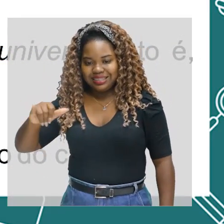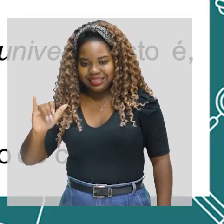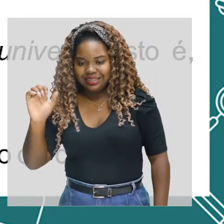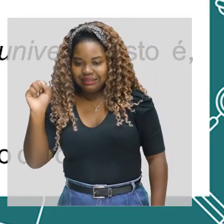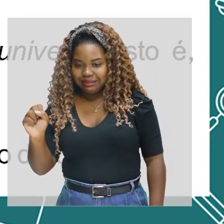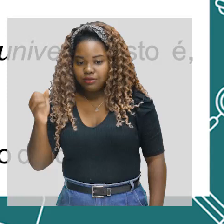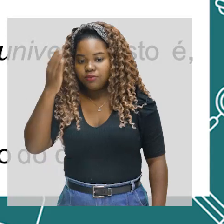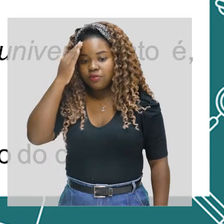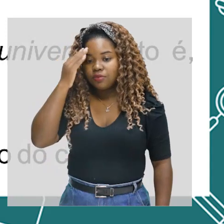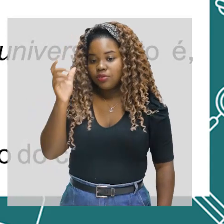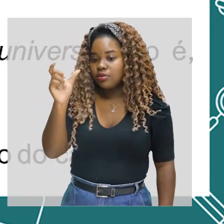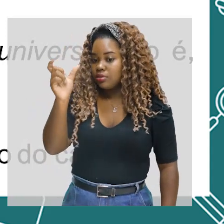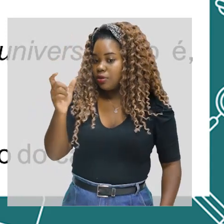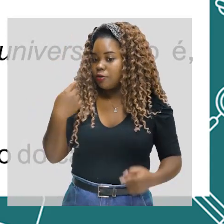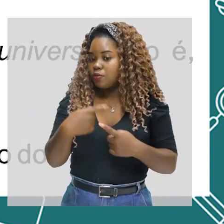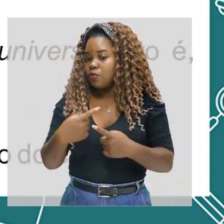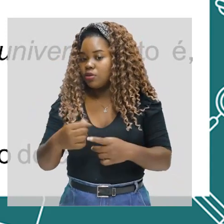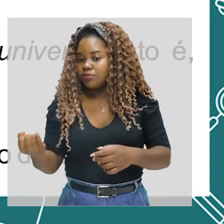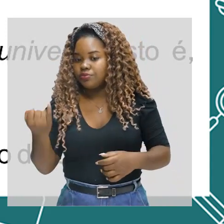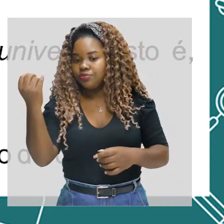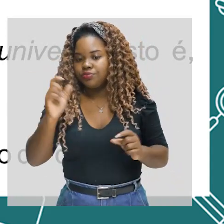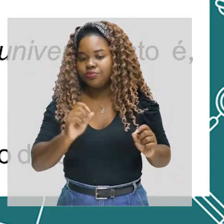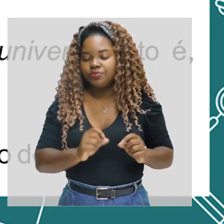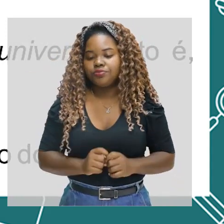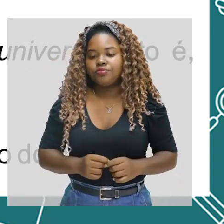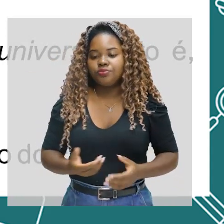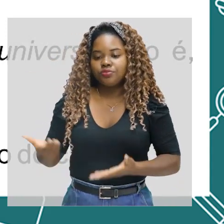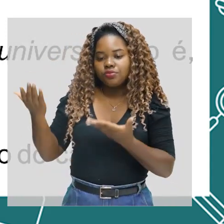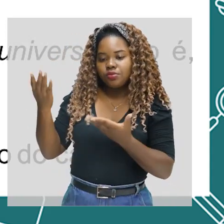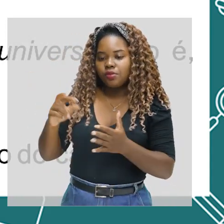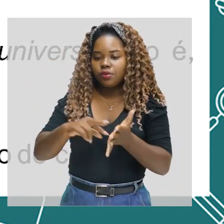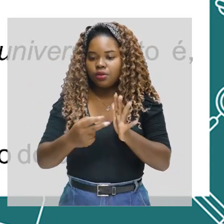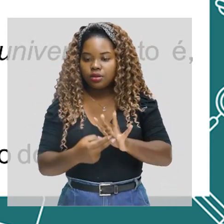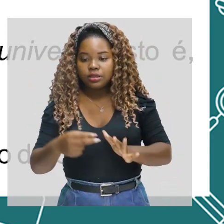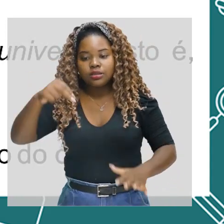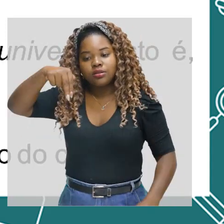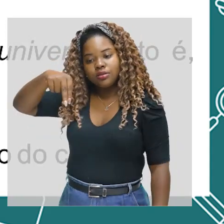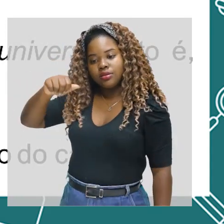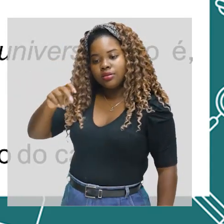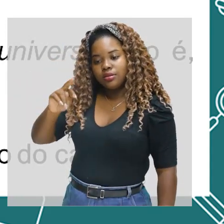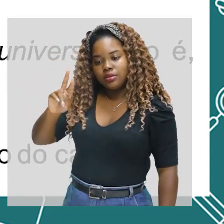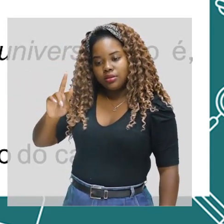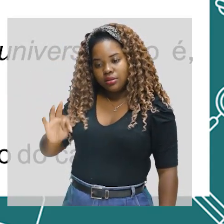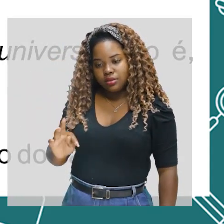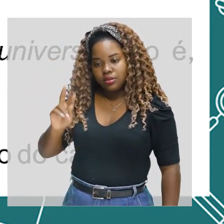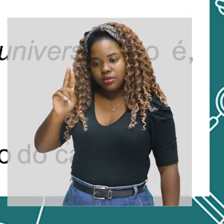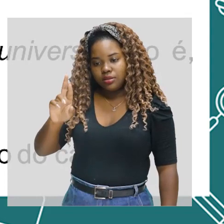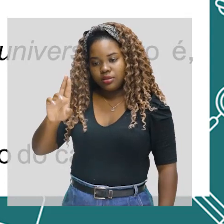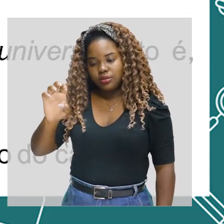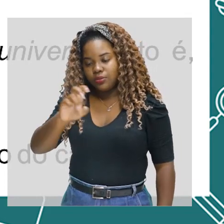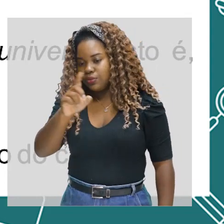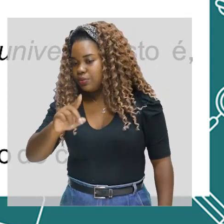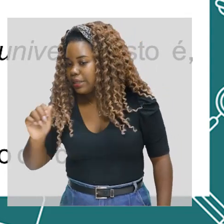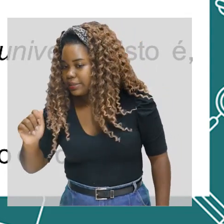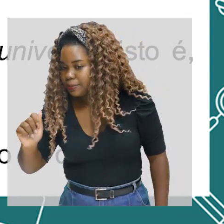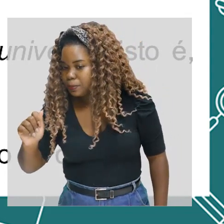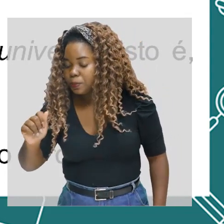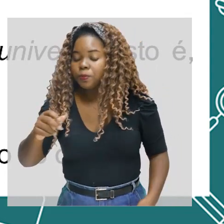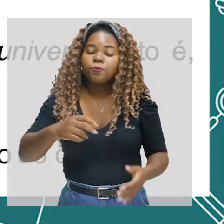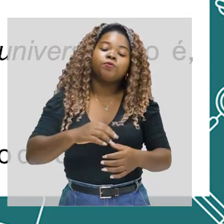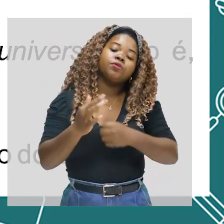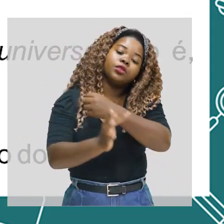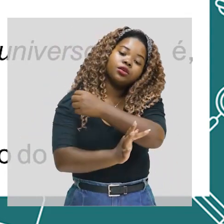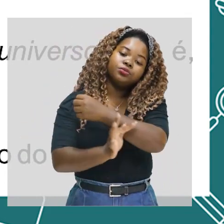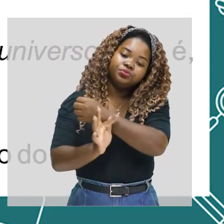essas palavras e por que elas são tão importantes, tá certo? A palavra física significa natureza, tá ok? Então física,